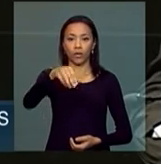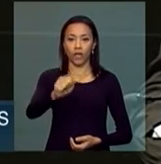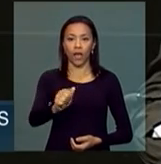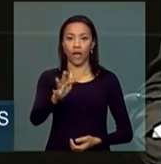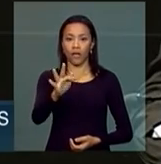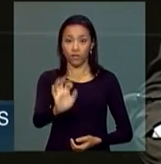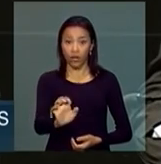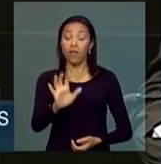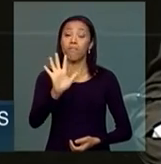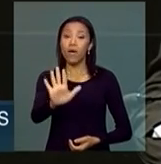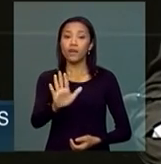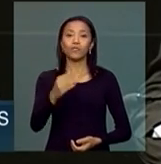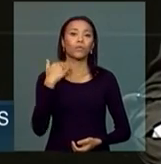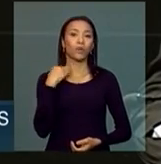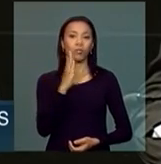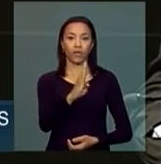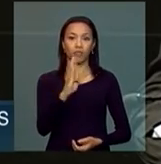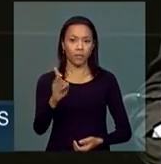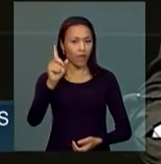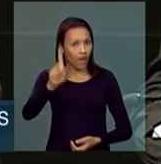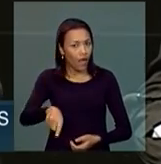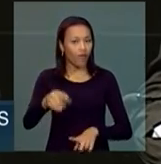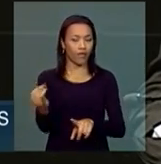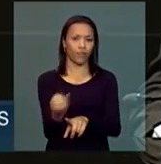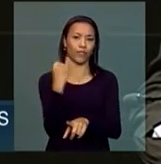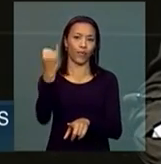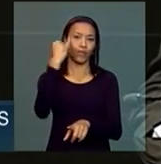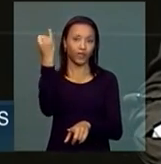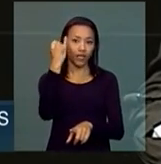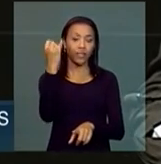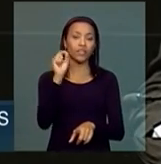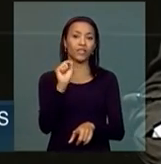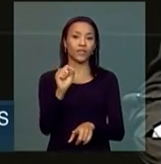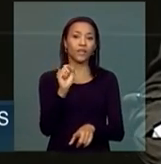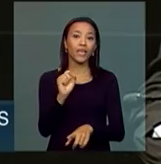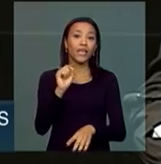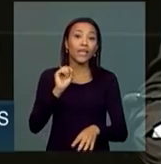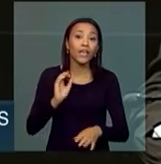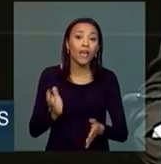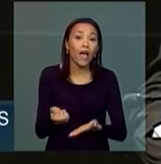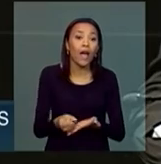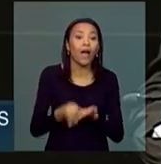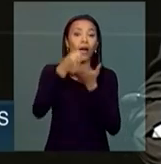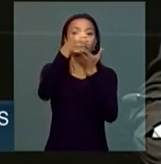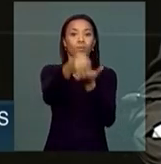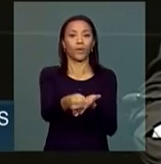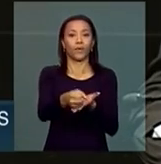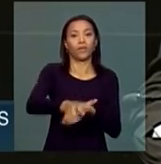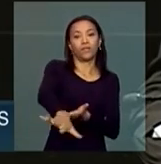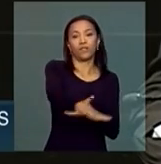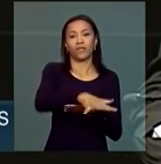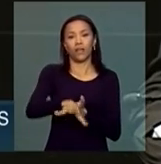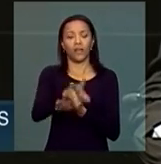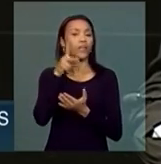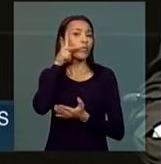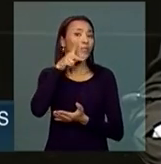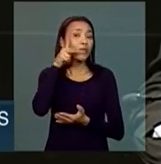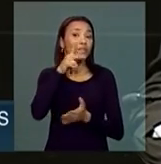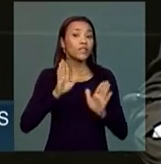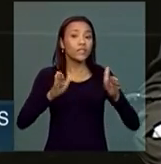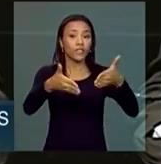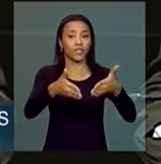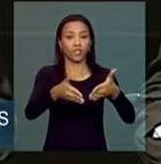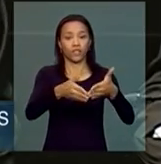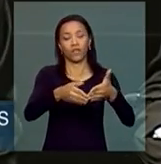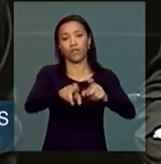o Banco do Brasil é também um importante formulador da política agrícola para a agricultura familiar. Então, a participação